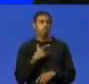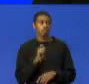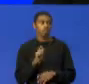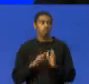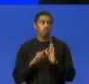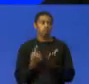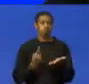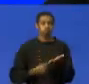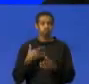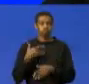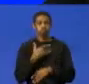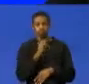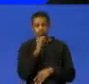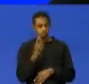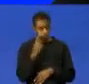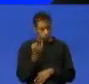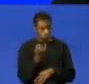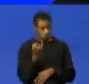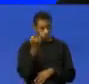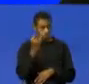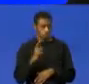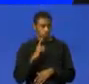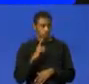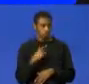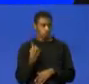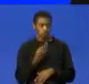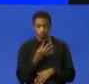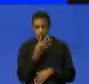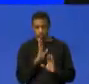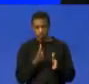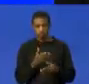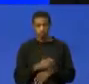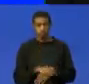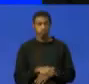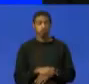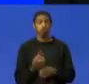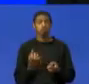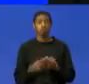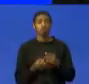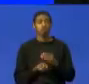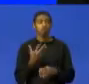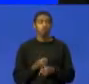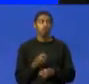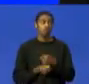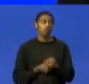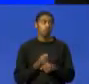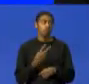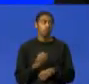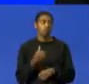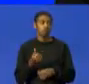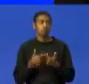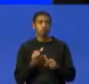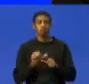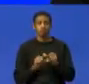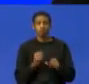Pacto da Saúde é um outro dispositivo legal e importante que nós conheçamos, porque ele foi lançado em 2006 e reeditado